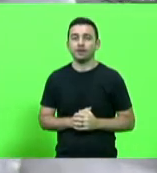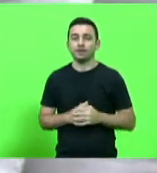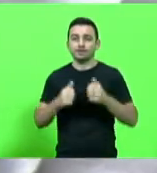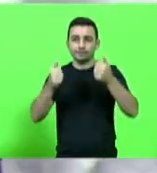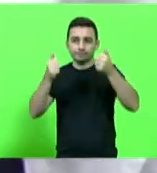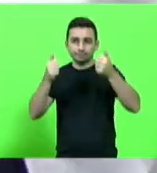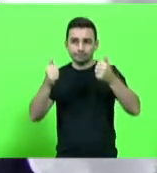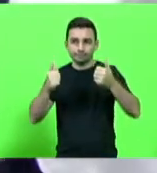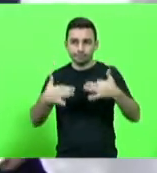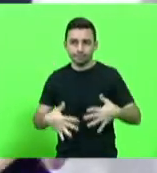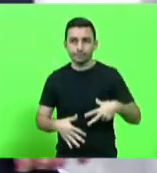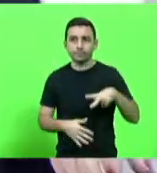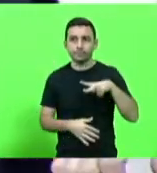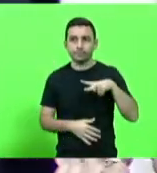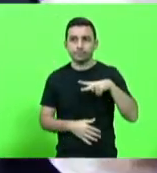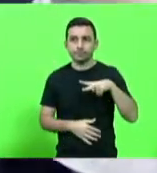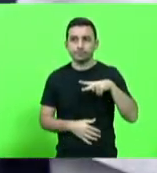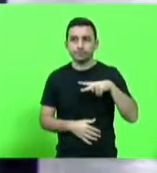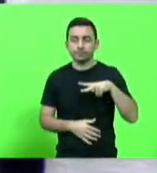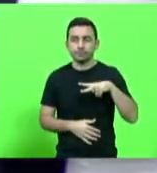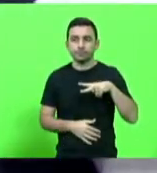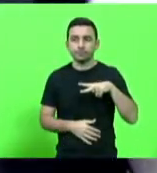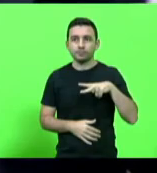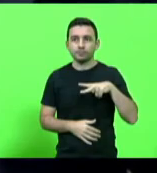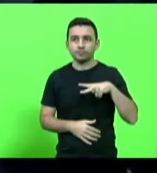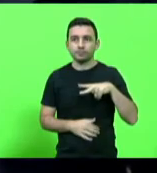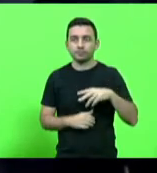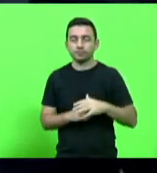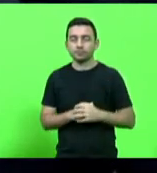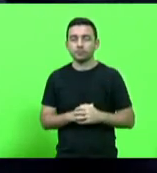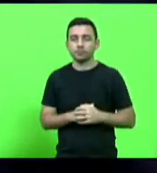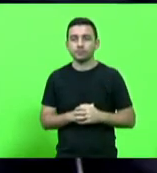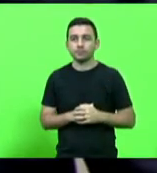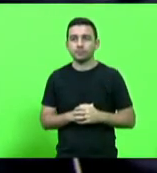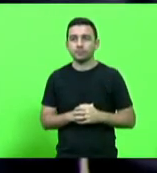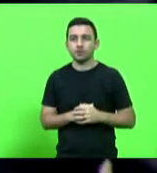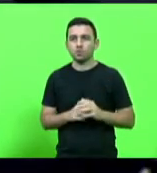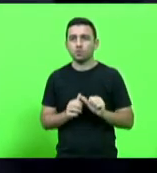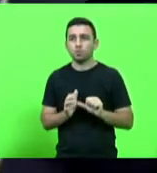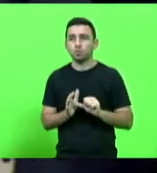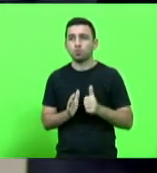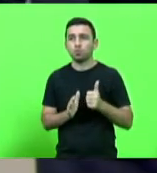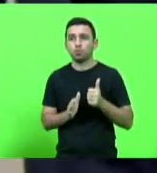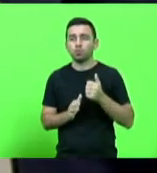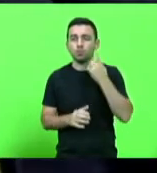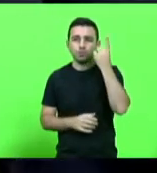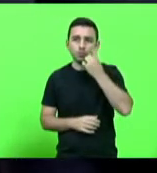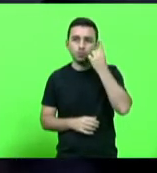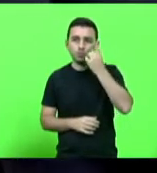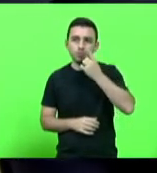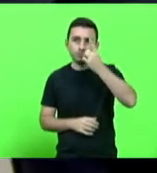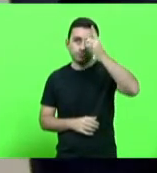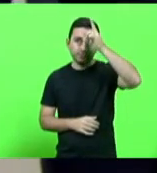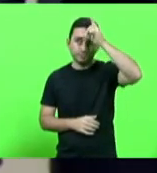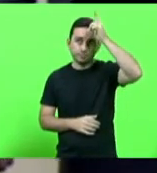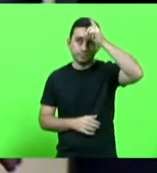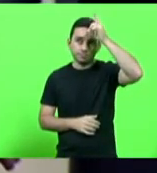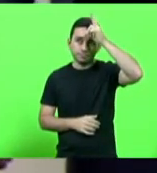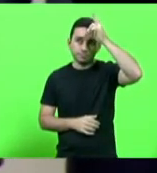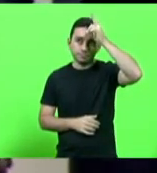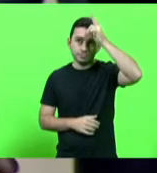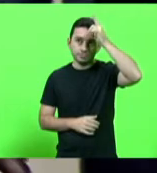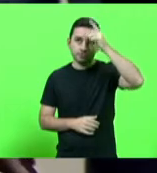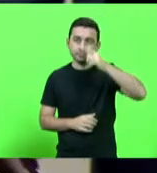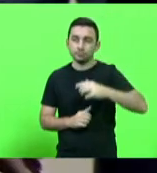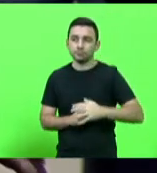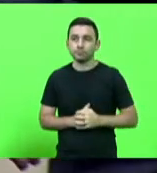explicações pessoais. Escrito em primeiro, deputado Sargento Lima, deve estar nos